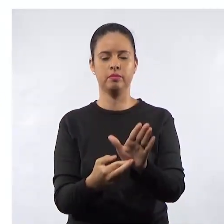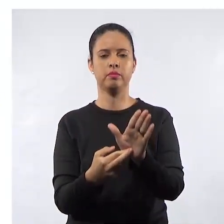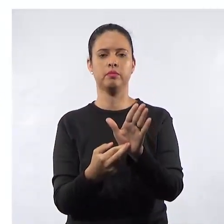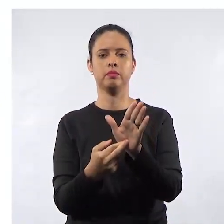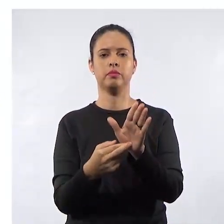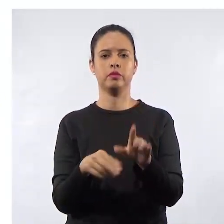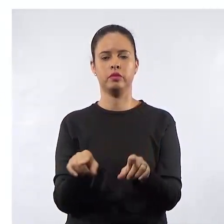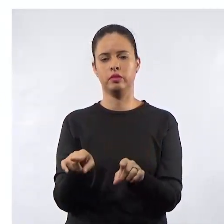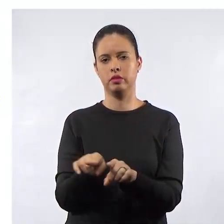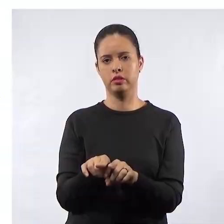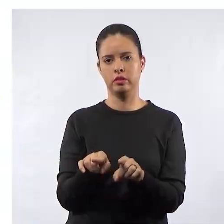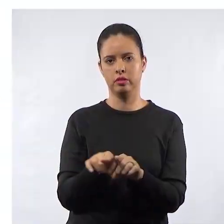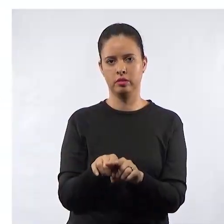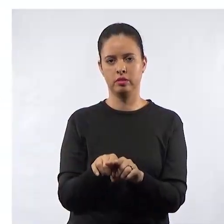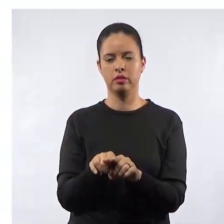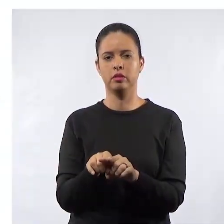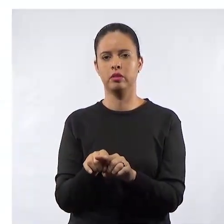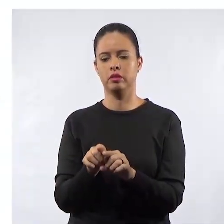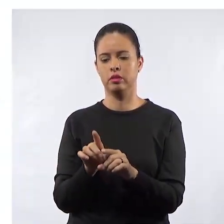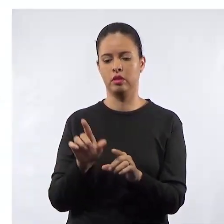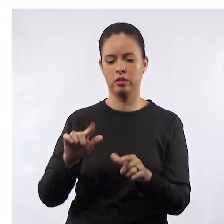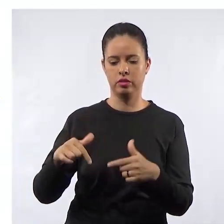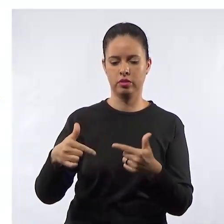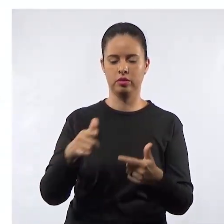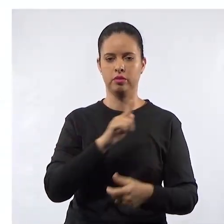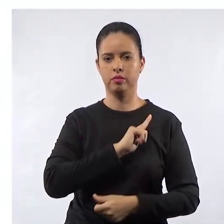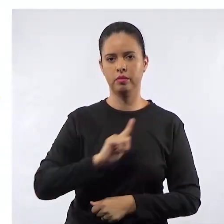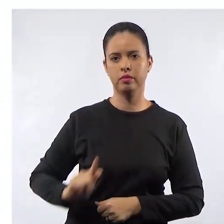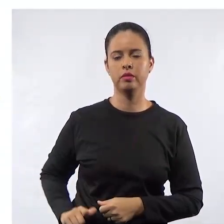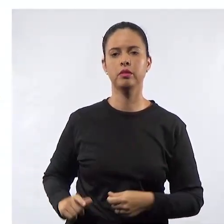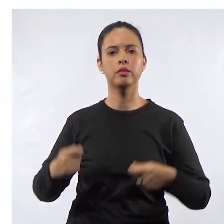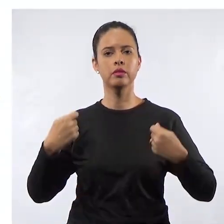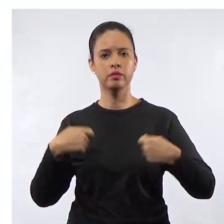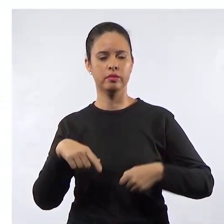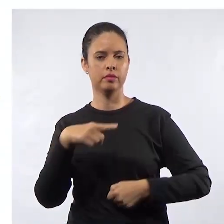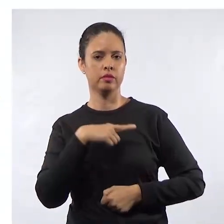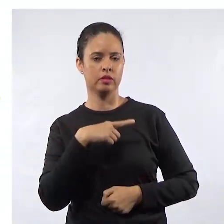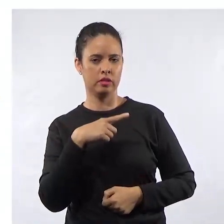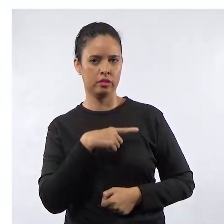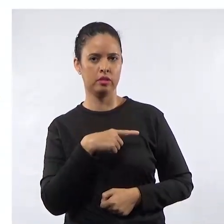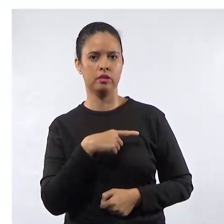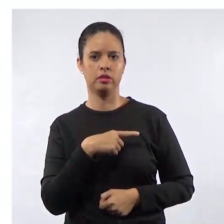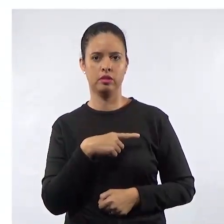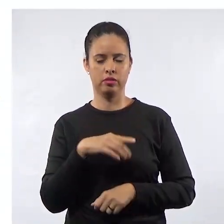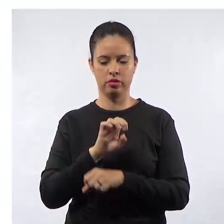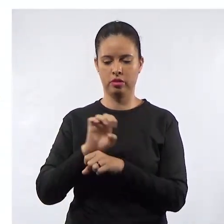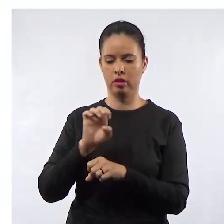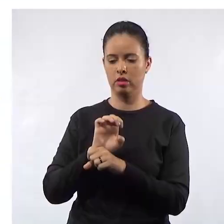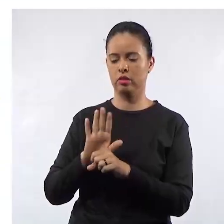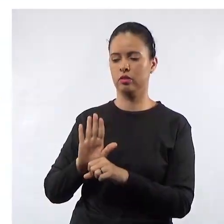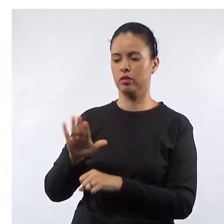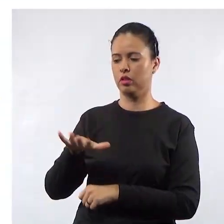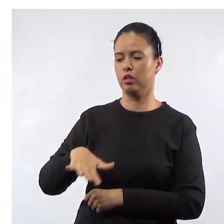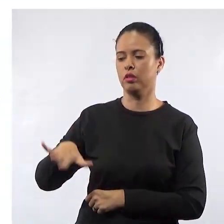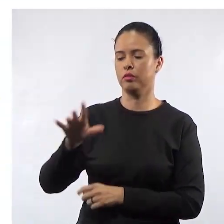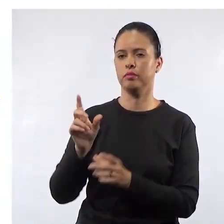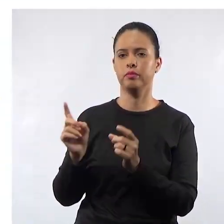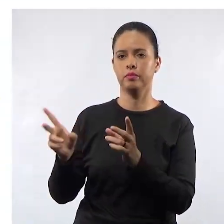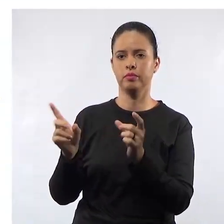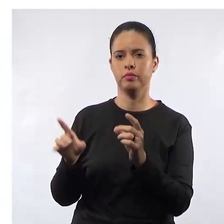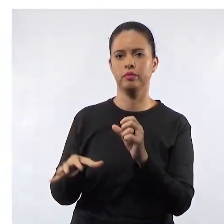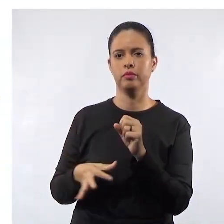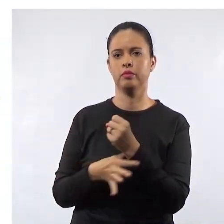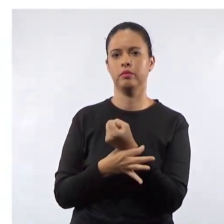associações representativas, tá? Então, dentro das ações governamentais, é preciso ter a presença do Estado no mercado